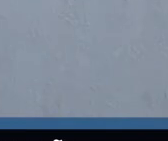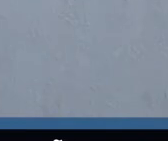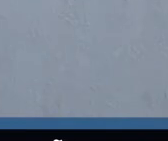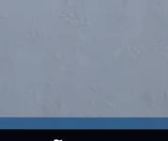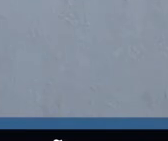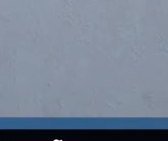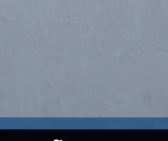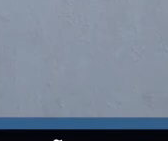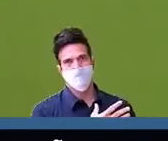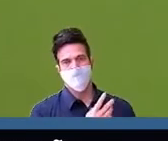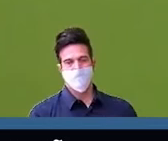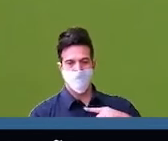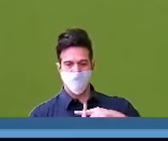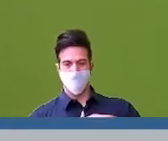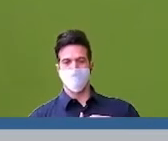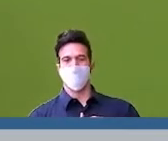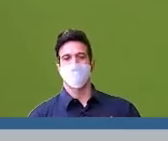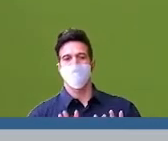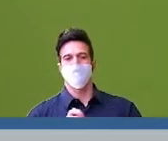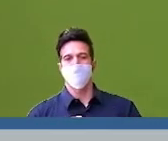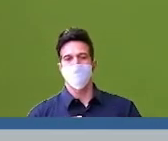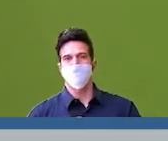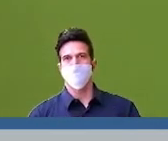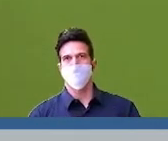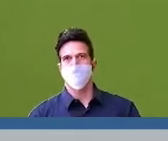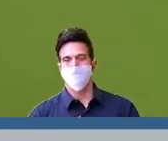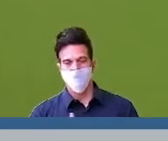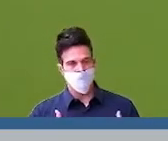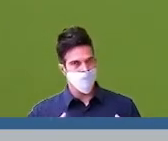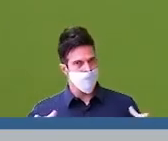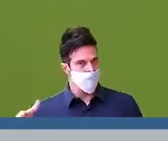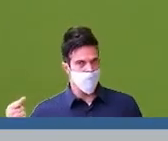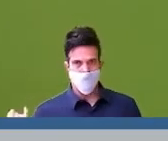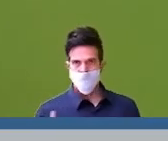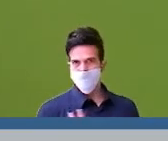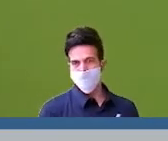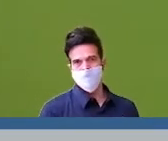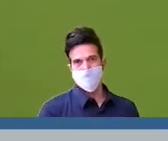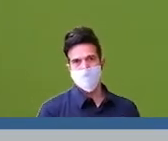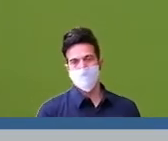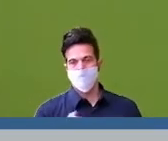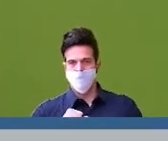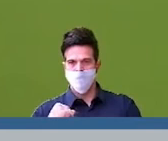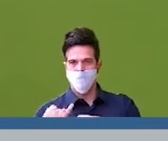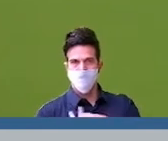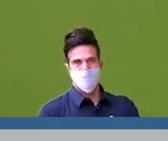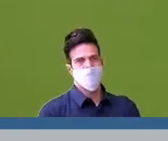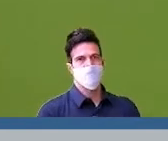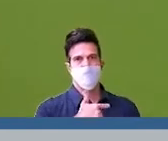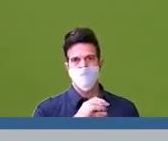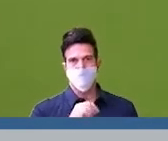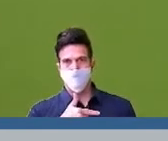casos confirmados. É o maior número que a gente tem durante o ano de 2021,